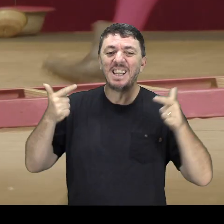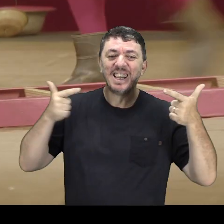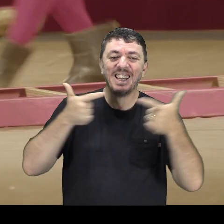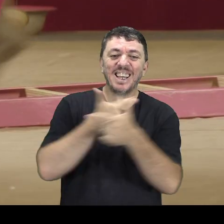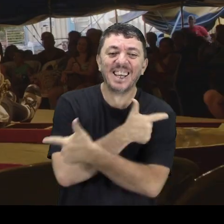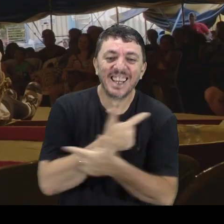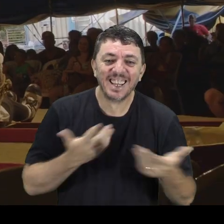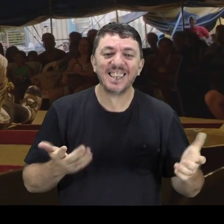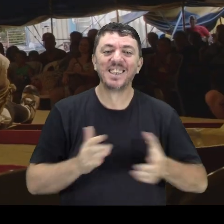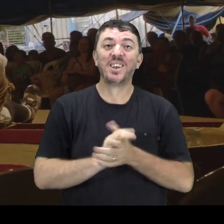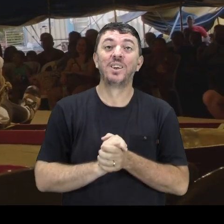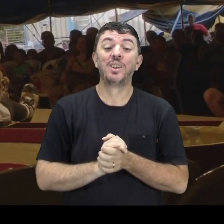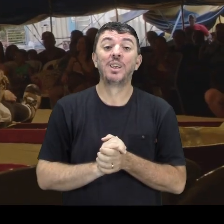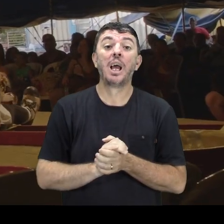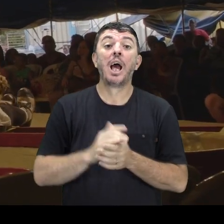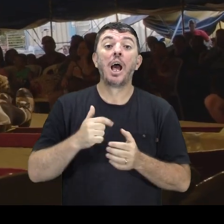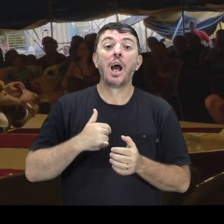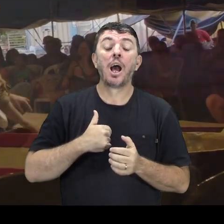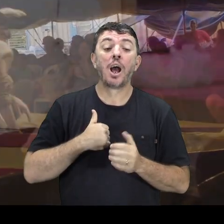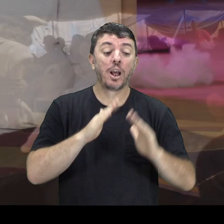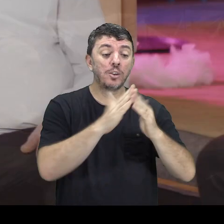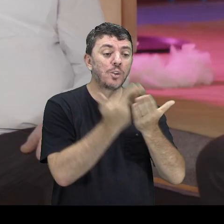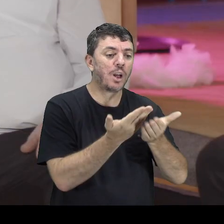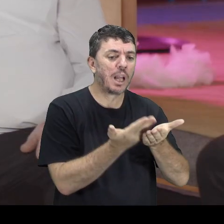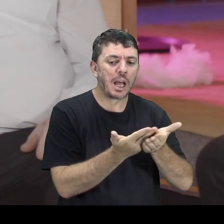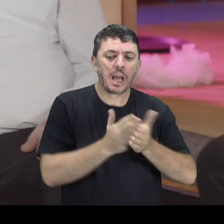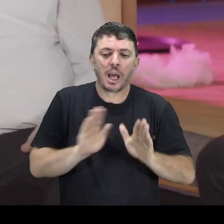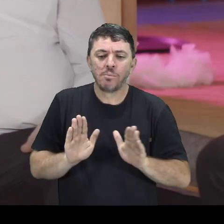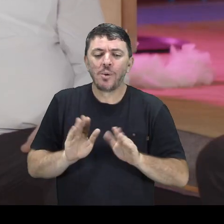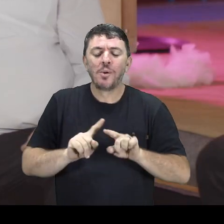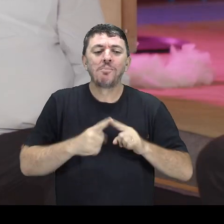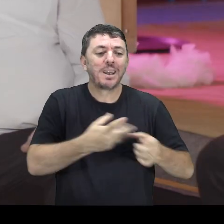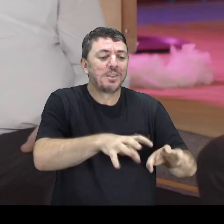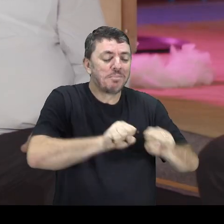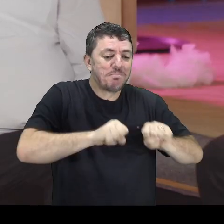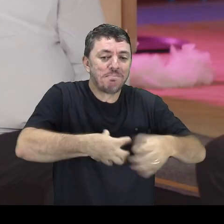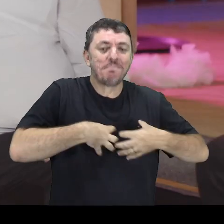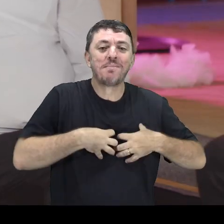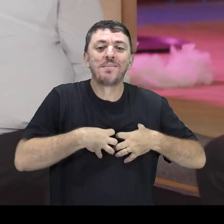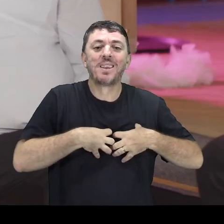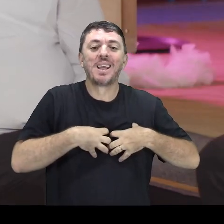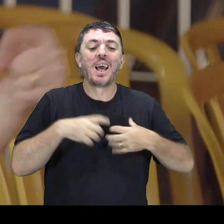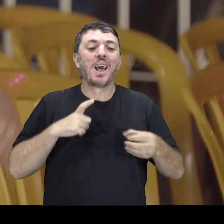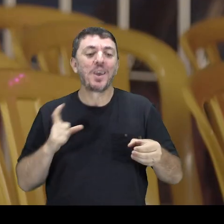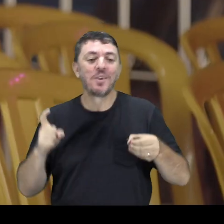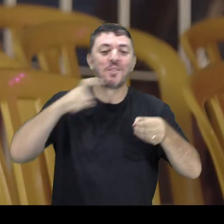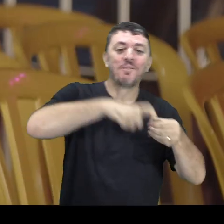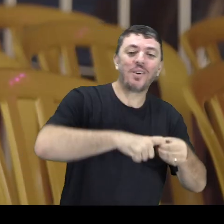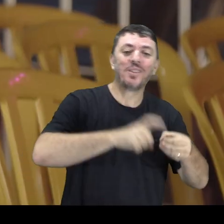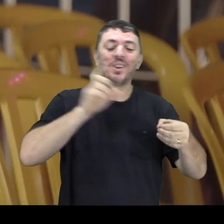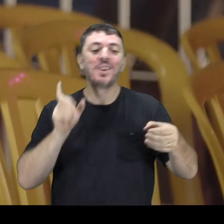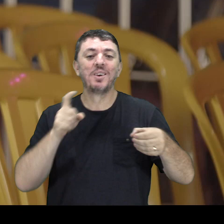Sai da escola, ela permanece na gente e a gente retorna. Eu retornei algumas vezes. Retornei convidado pelo Zé Wilson